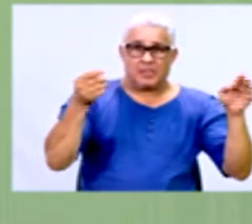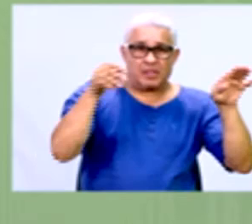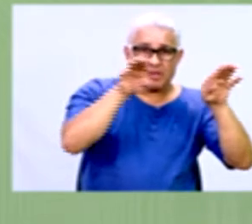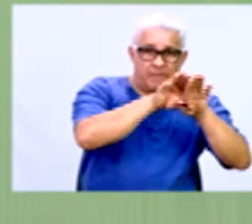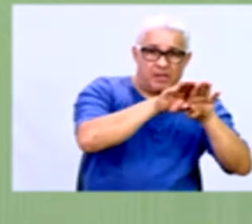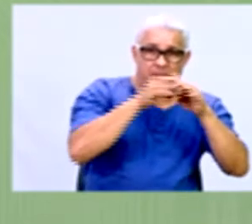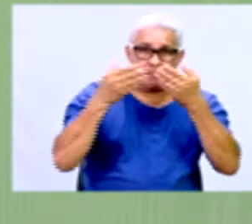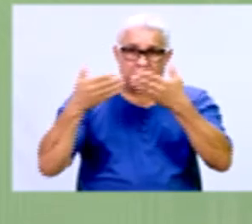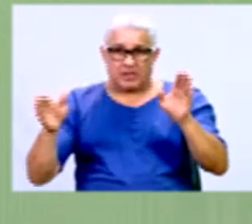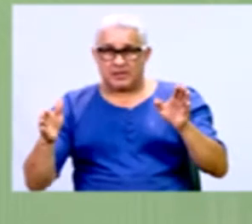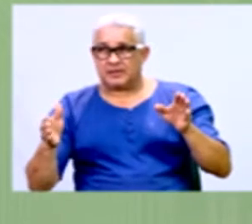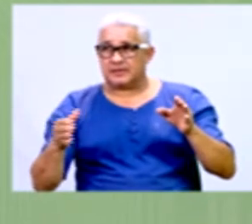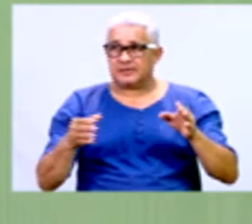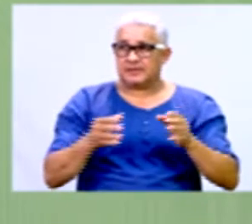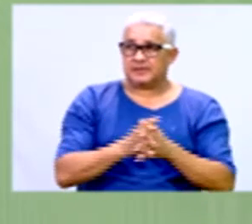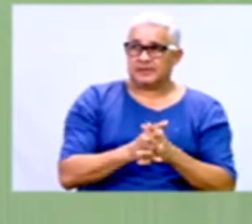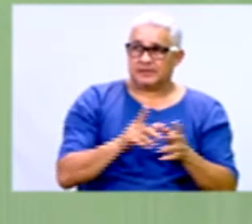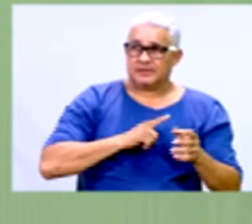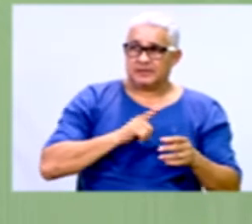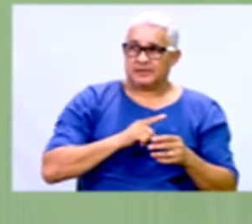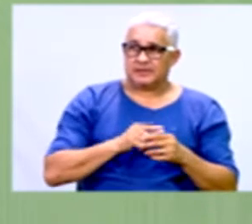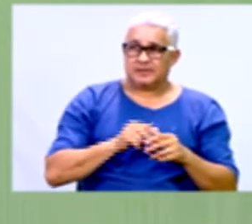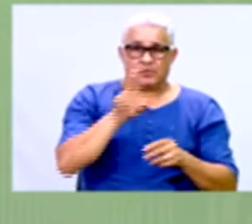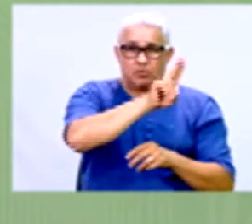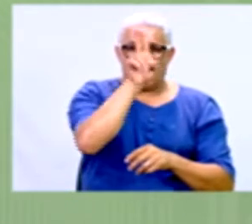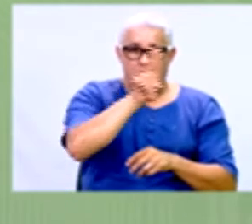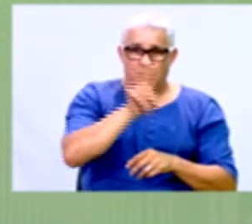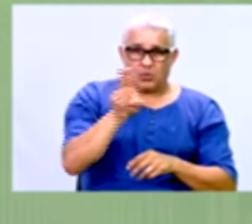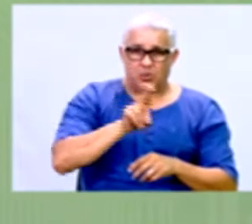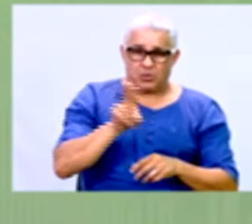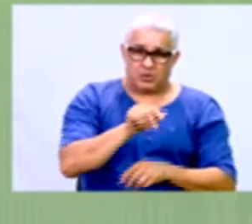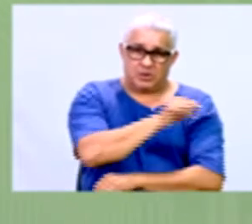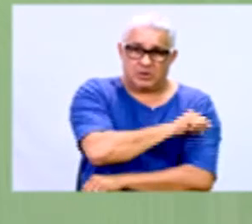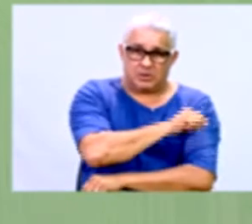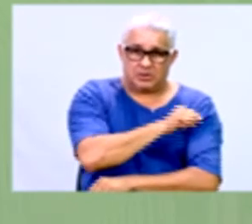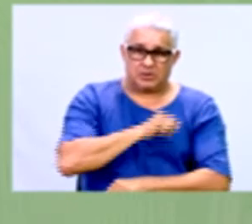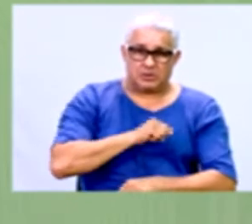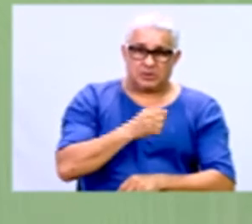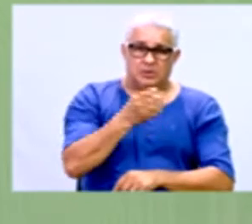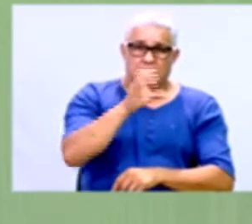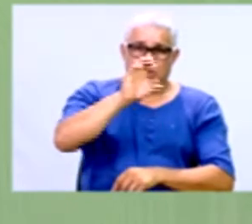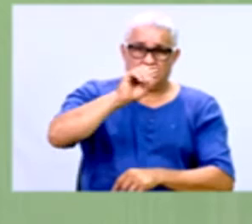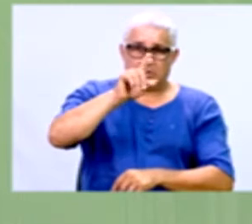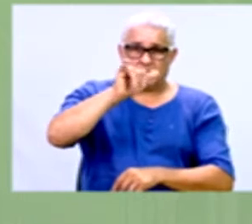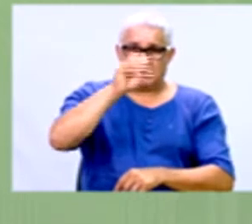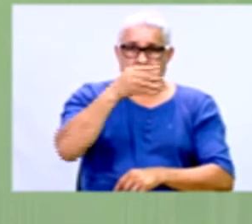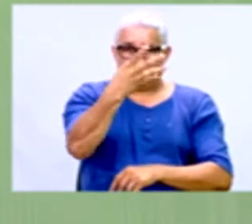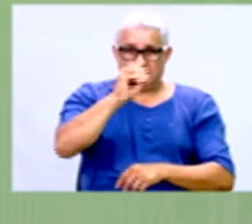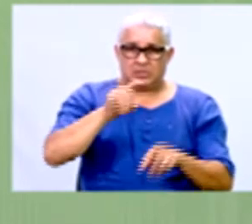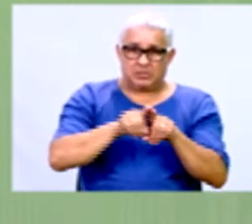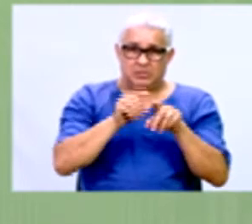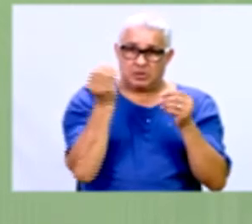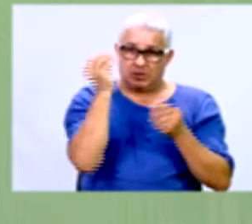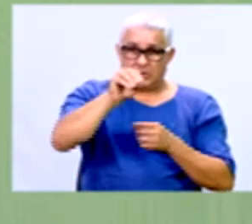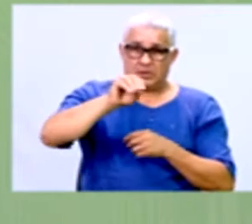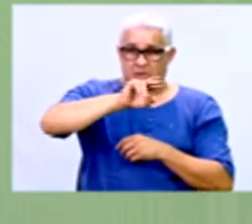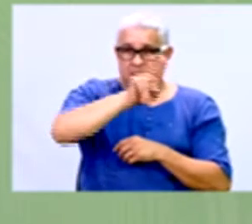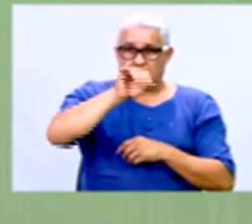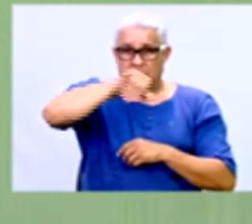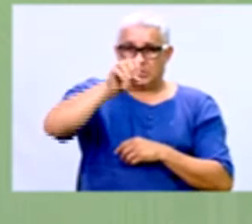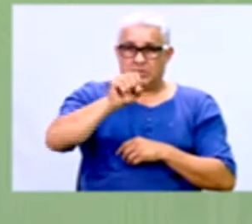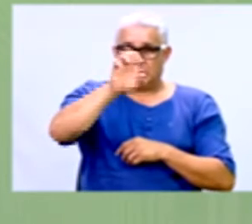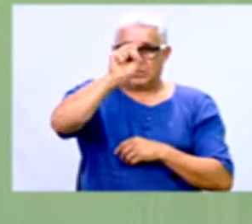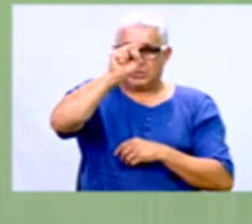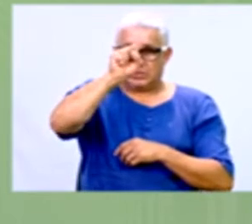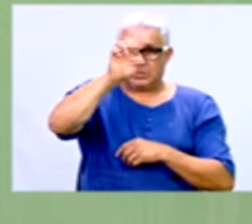código 30 e o nome Júnior, abertura e fechamento de outro, ó, com o código 40 e o nome José, né? Então nós temos isso, depois